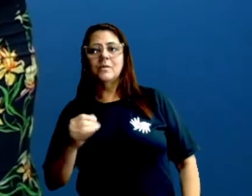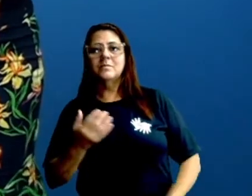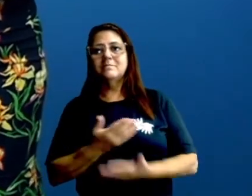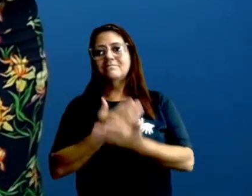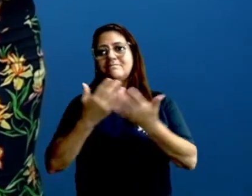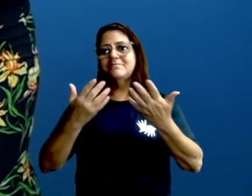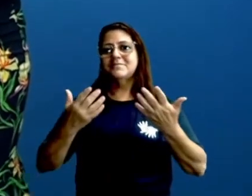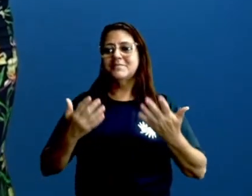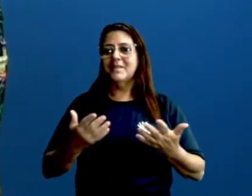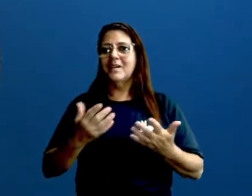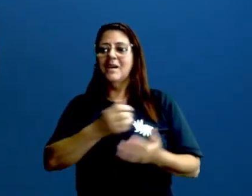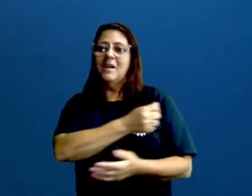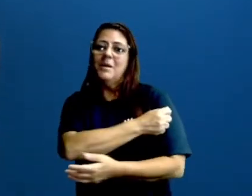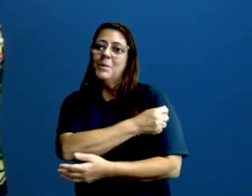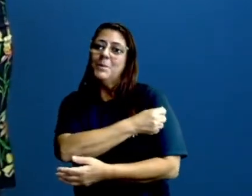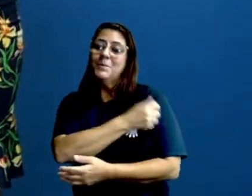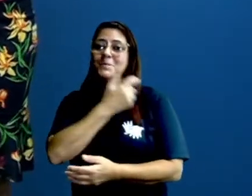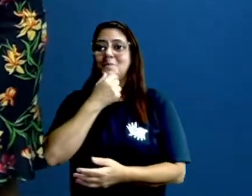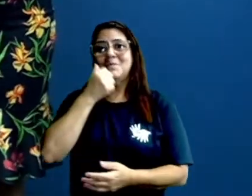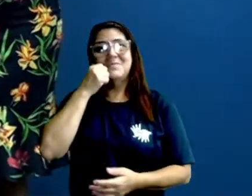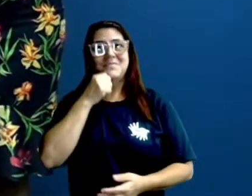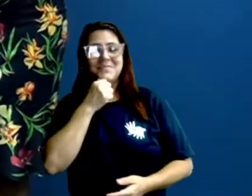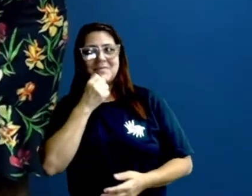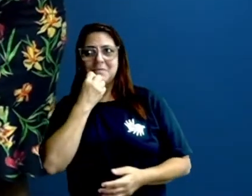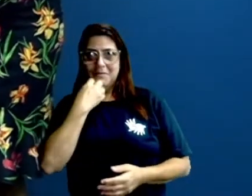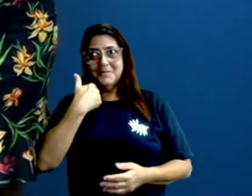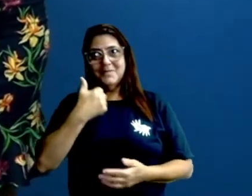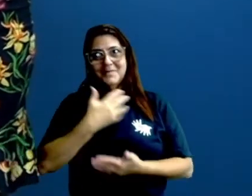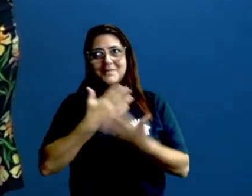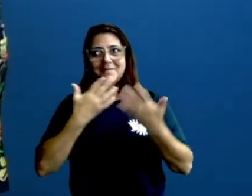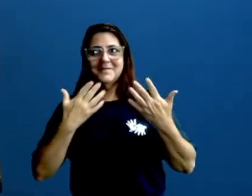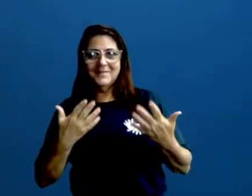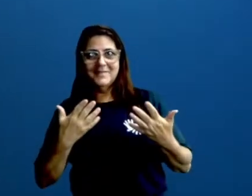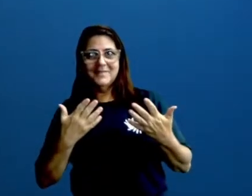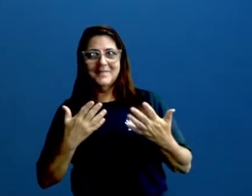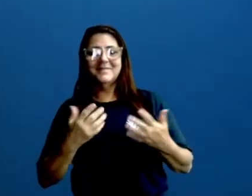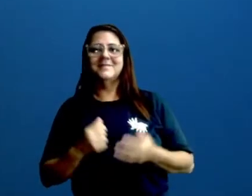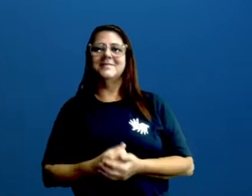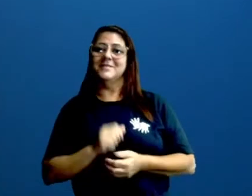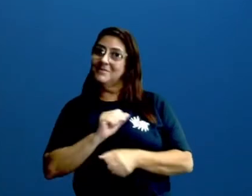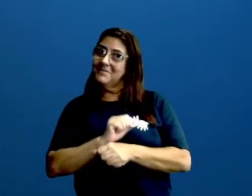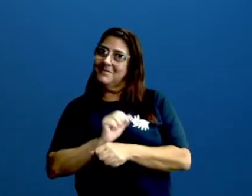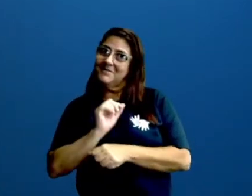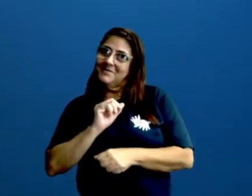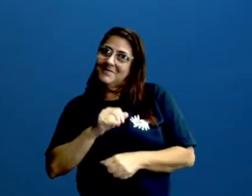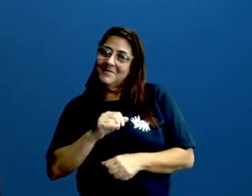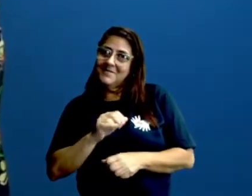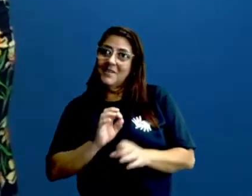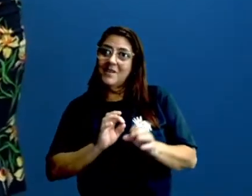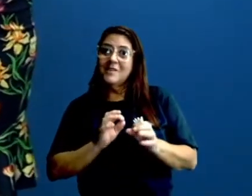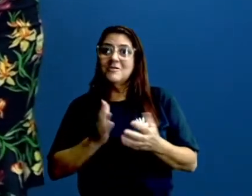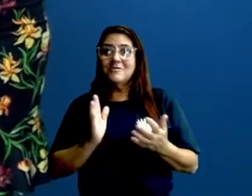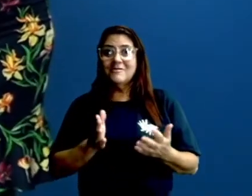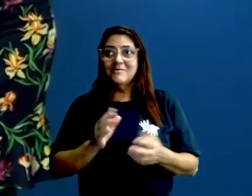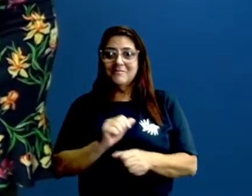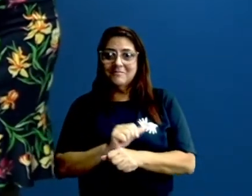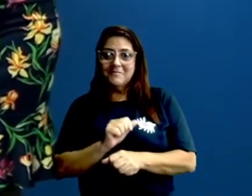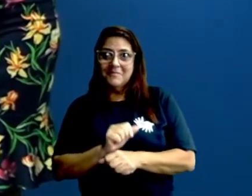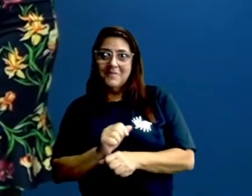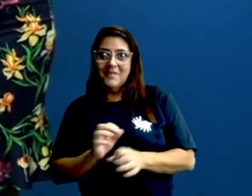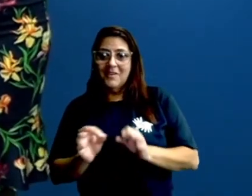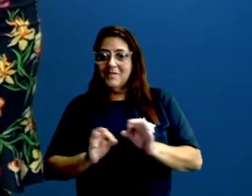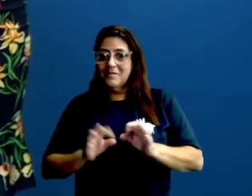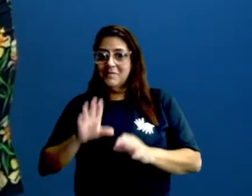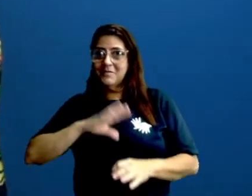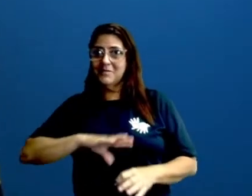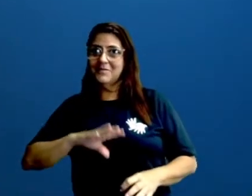Olá, meus queridos alunos, minhas queridas alunas, tudo bem com vocês? Espero que sim! Preparados para dar andamento às aulas de